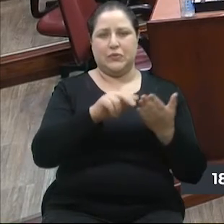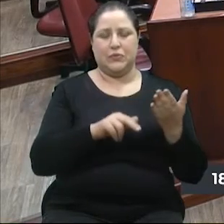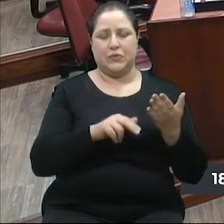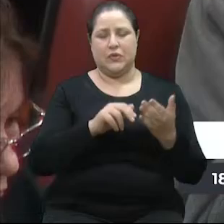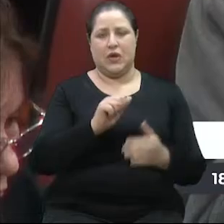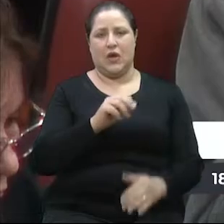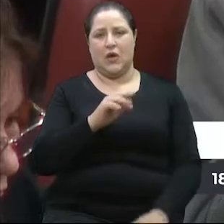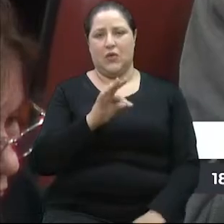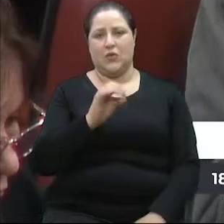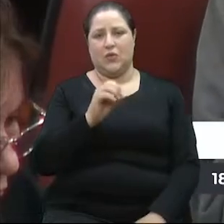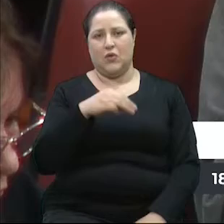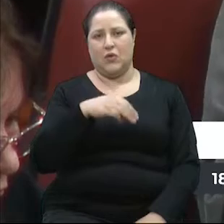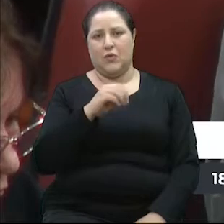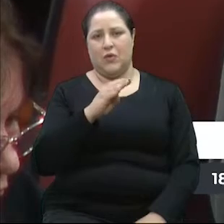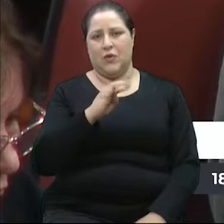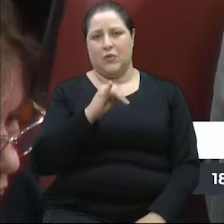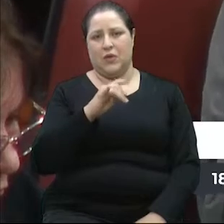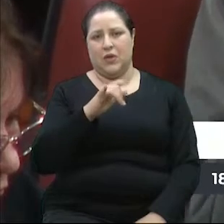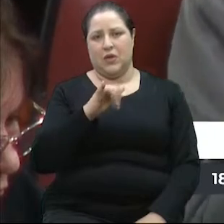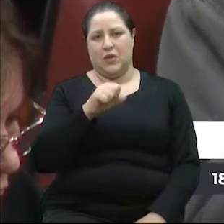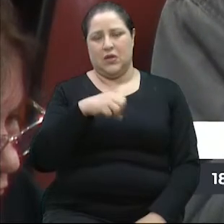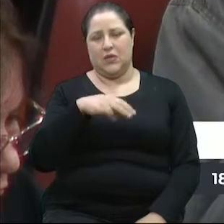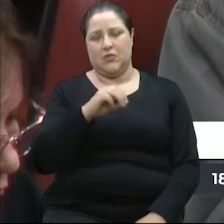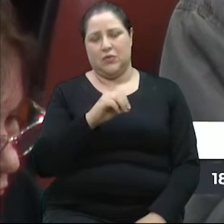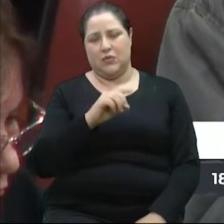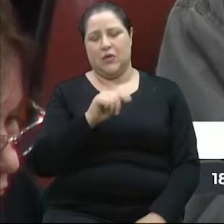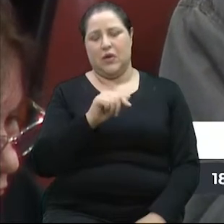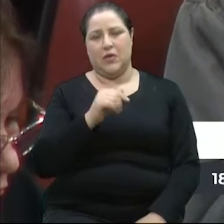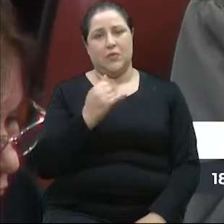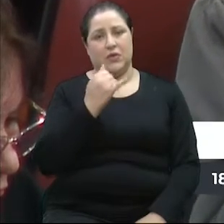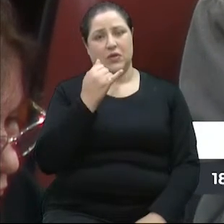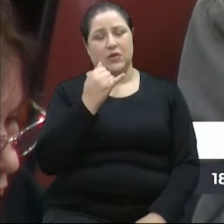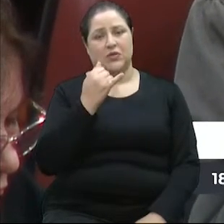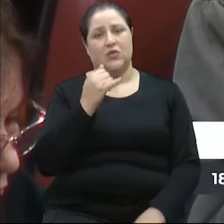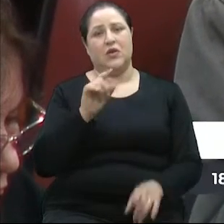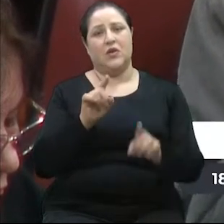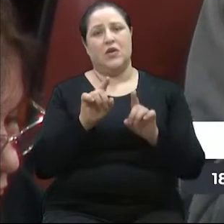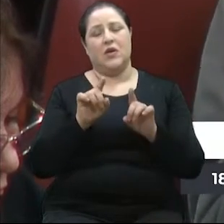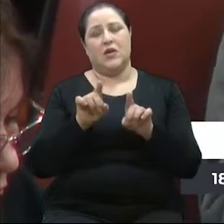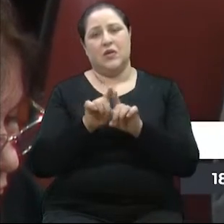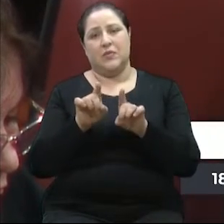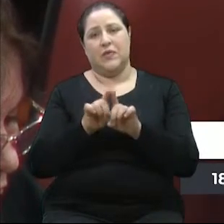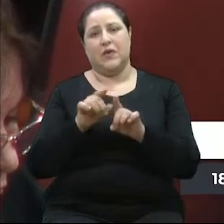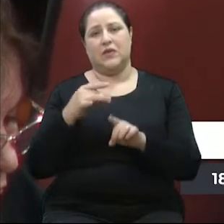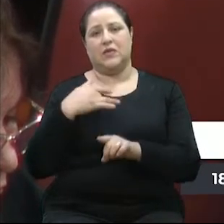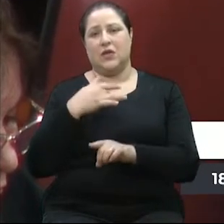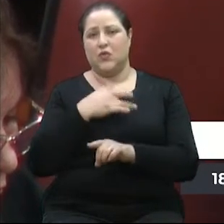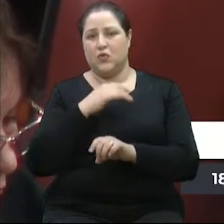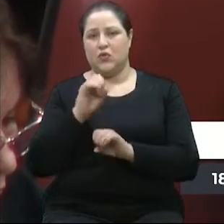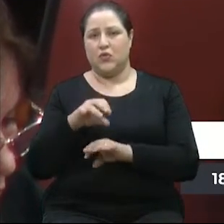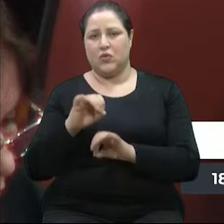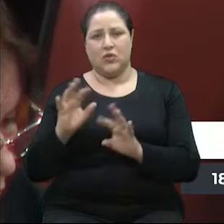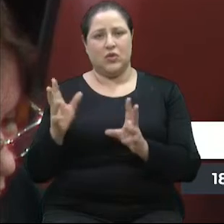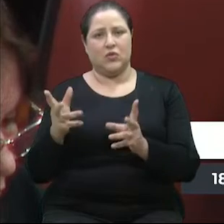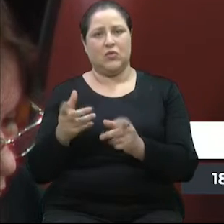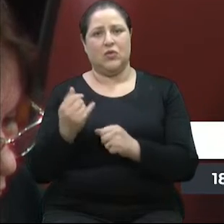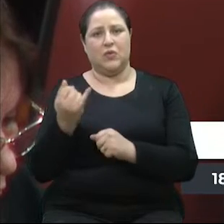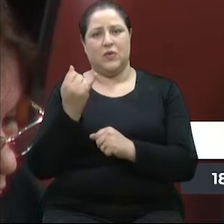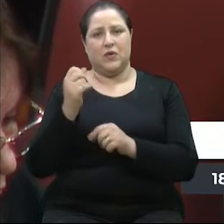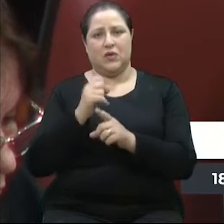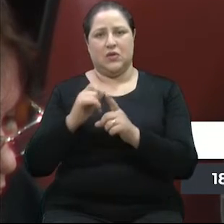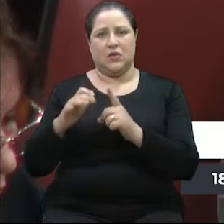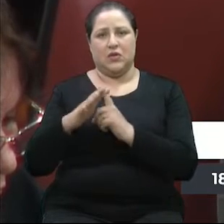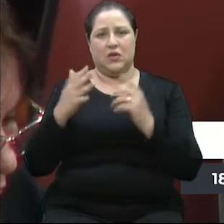corrente. Saúde, educação, tudo é prioridade. Eu acho que todos os focos são importantes para a sociedade. Então,